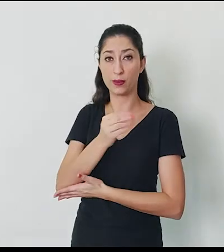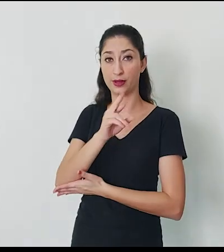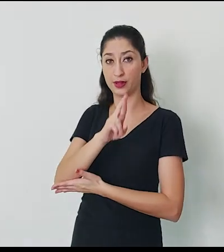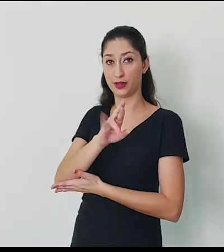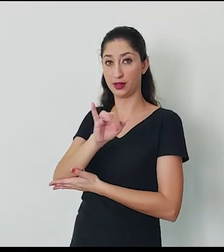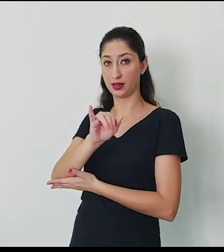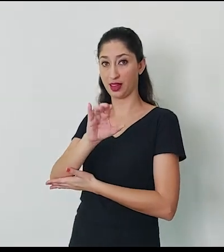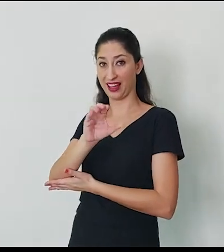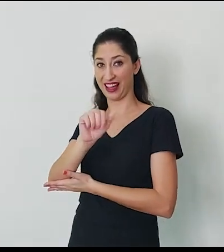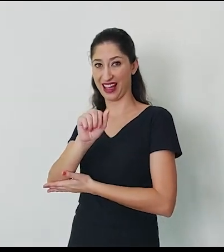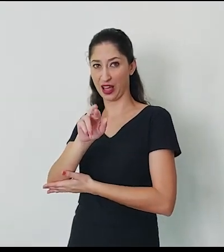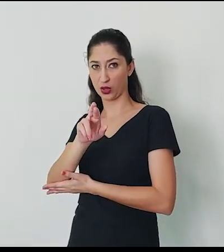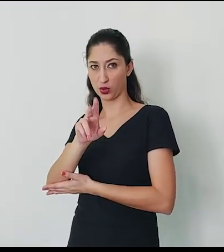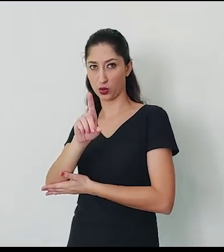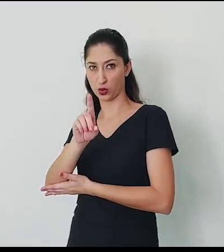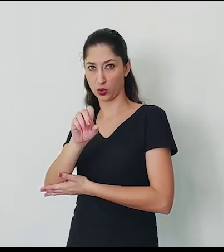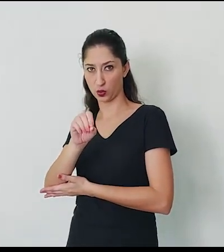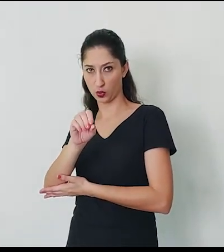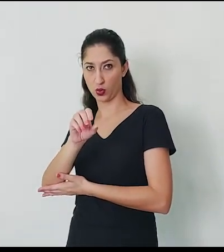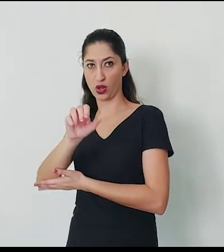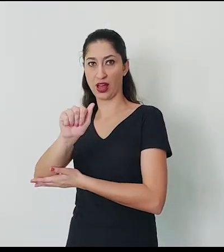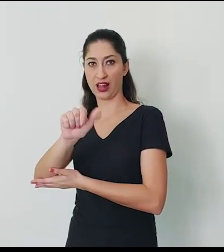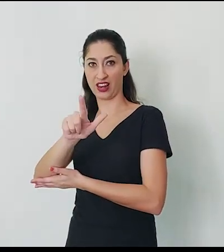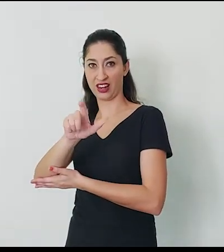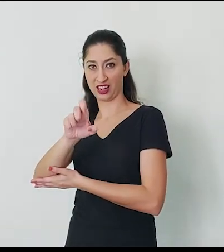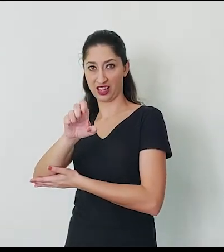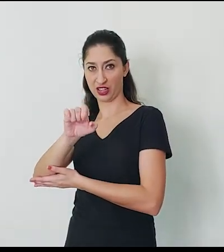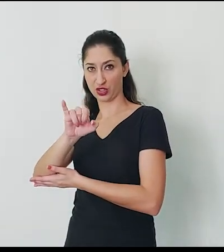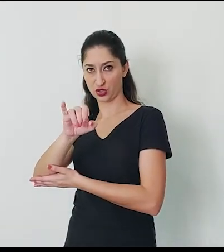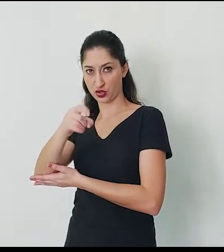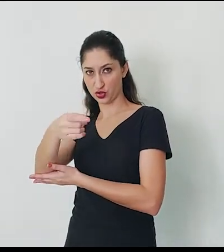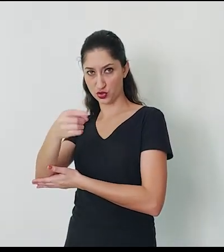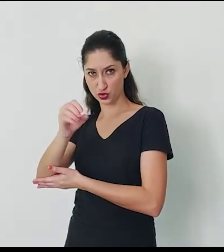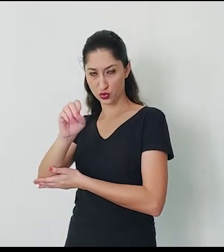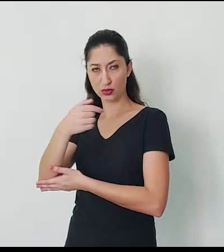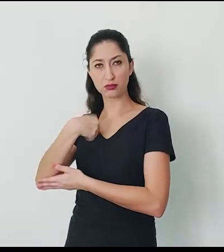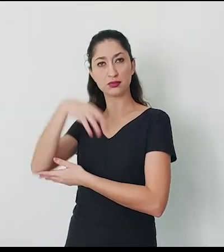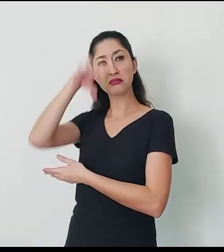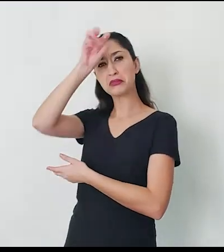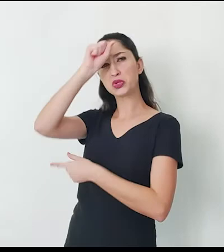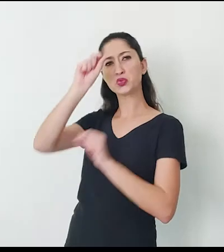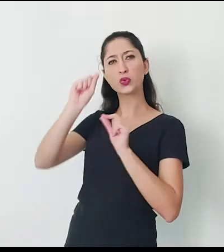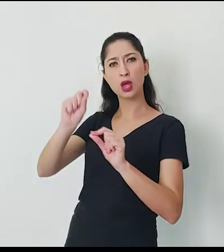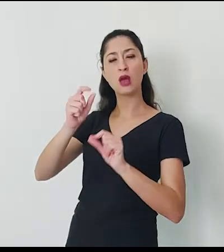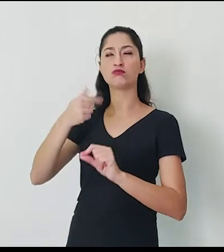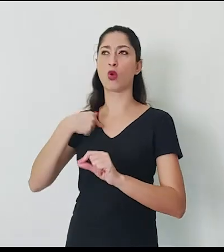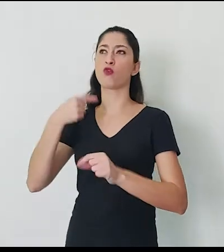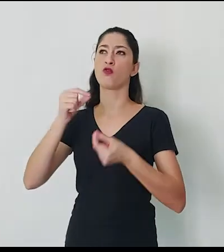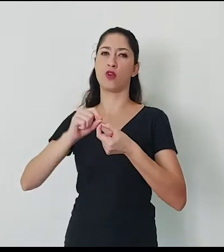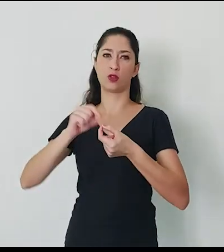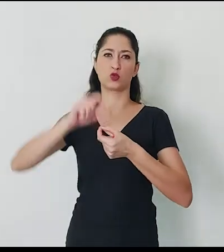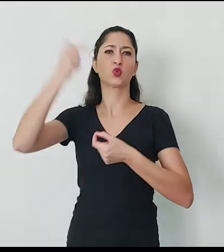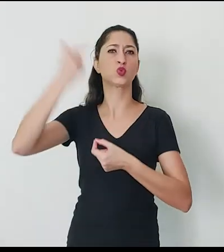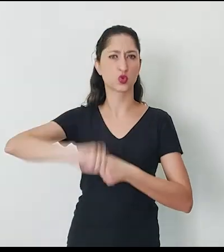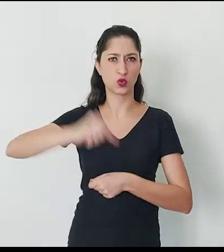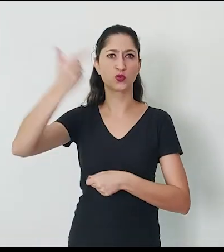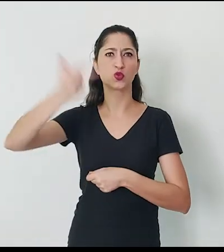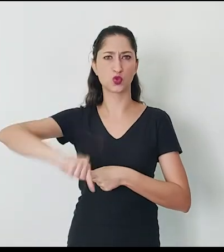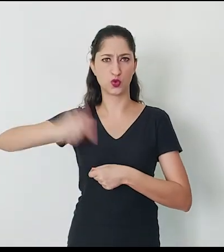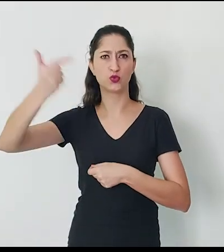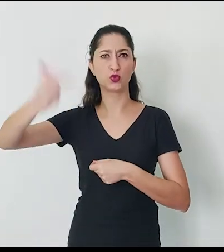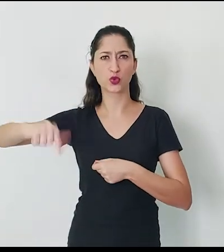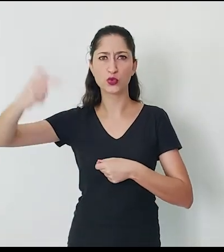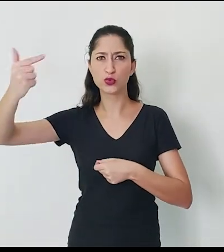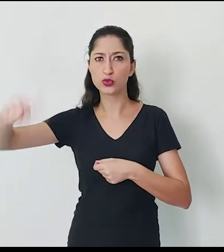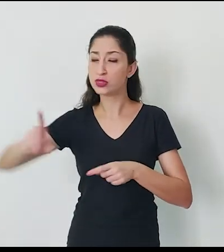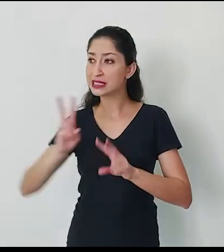que fizemos com o Ricardo Aleixo, foi que repetição, ela nunca vai ser igual a outra,